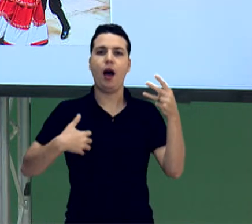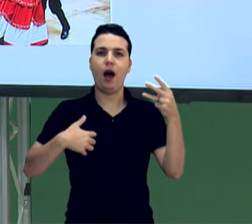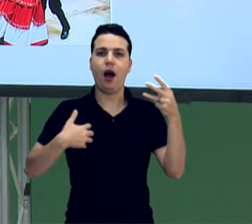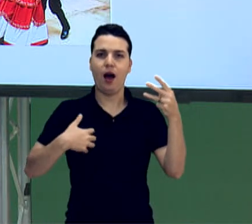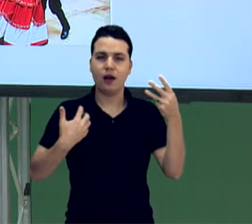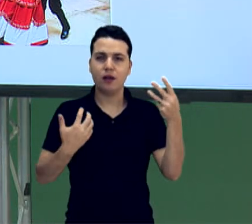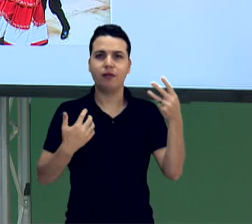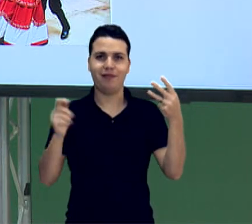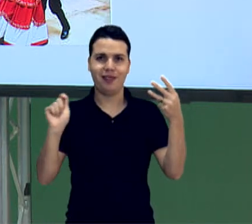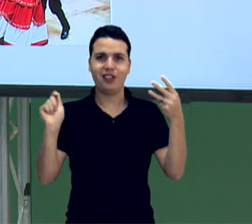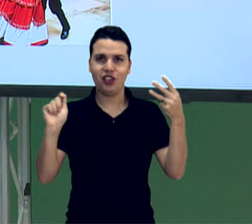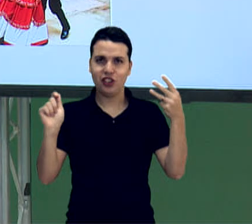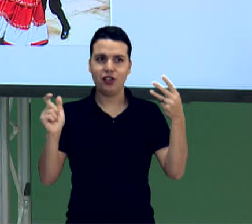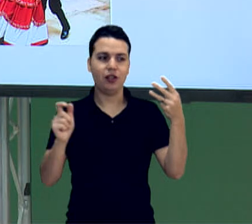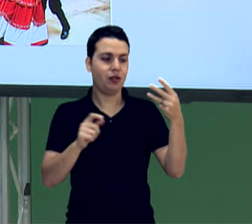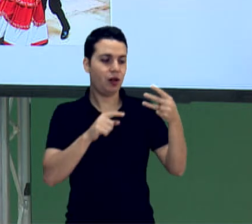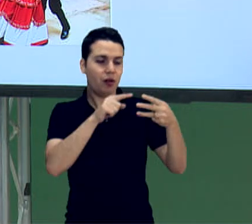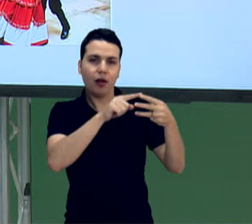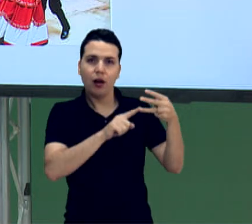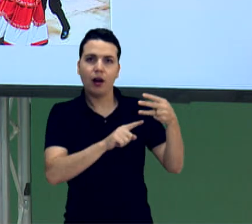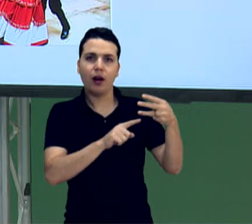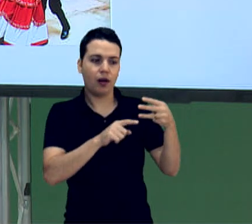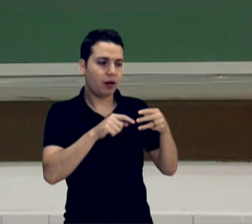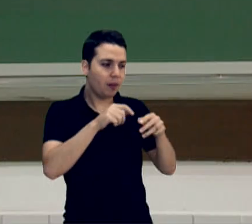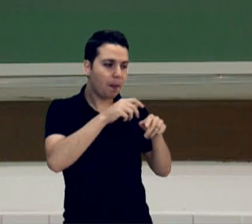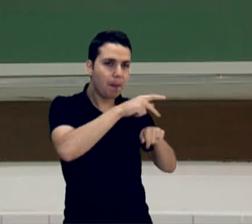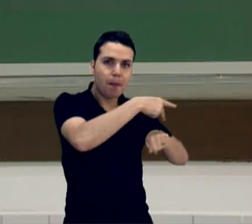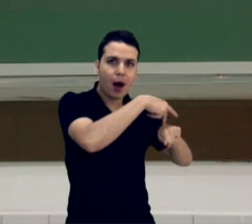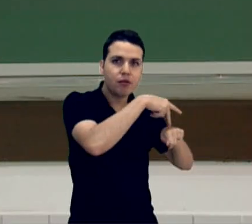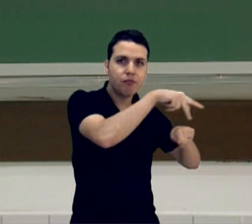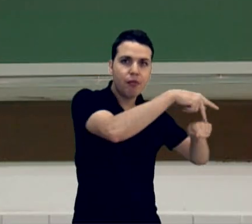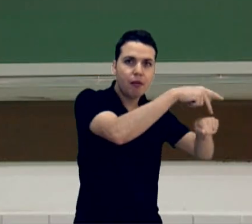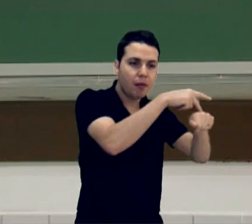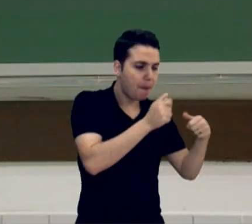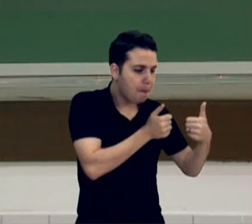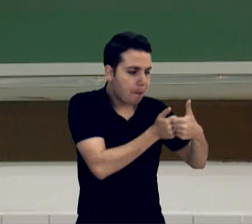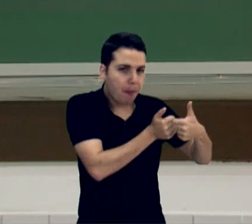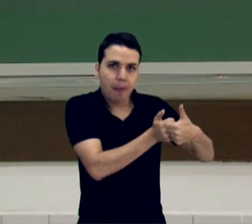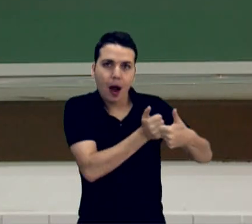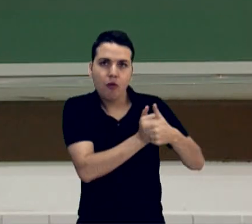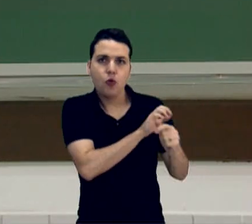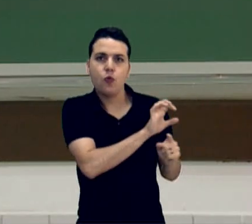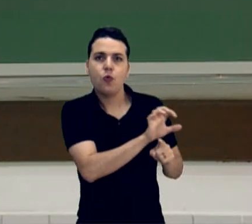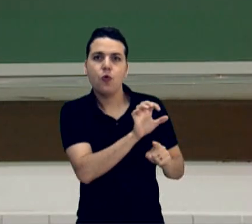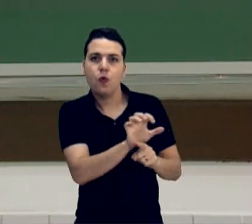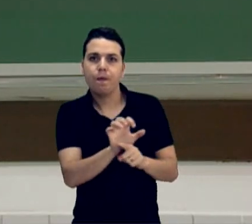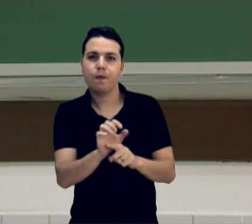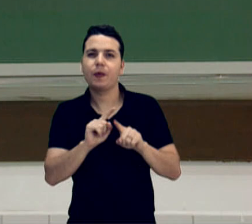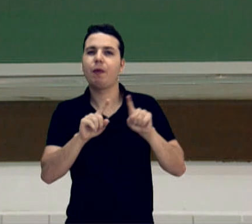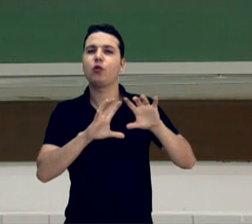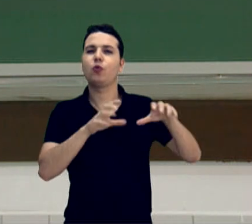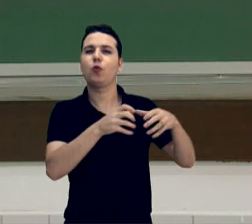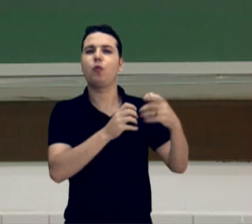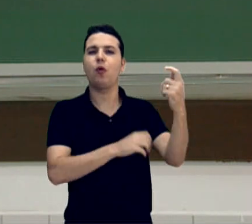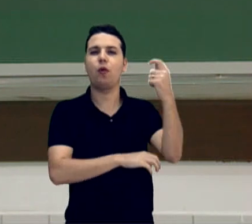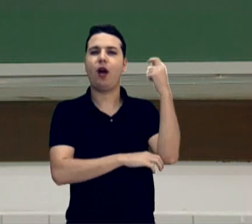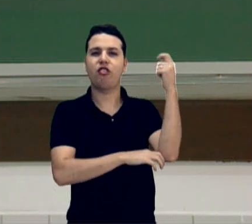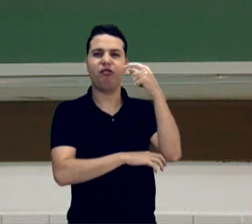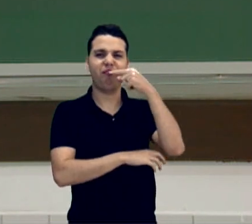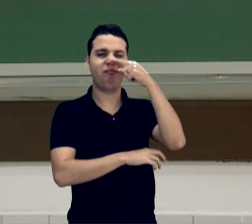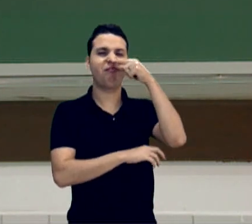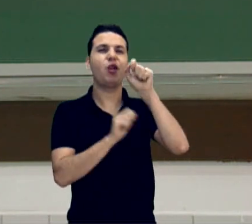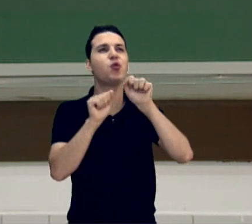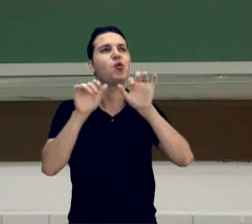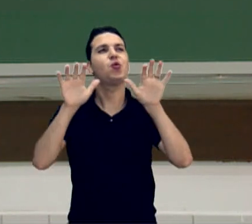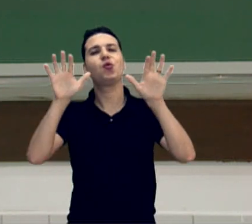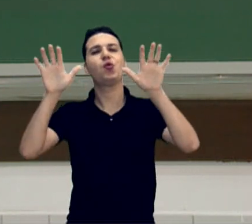fronteira, elas acabaram sendo influenciadas, né? Mas, como os gaúchos são um pouco metidos, né? Eles vão se